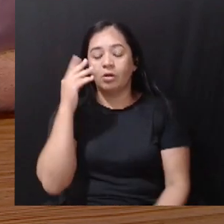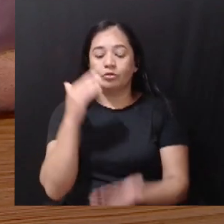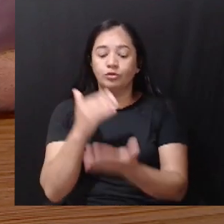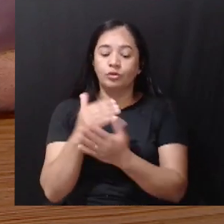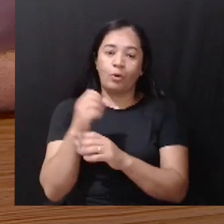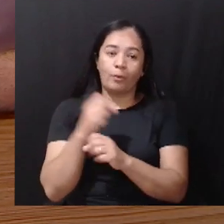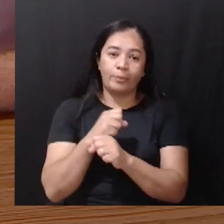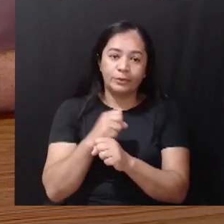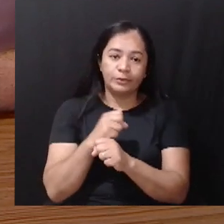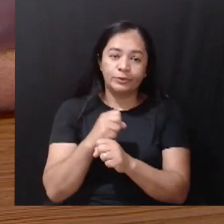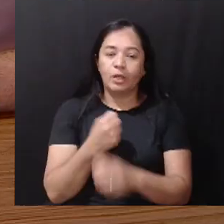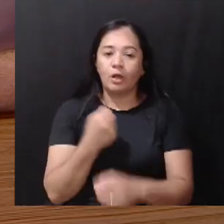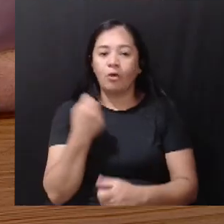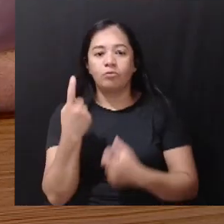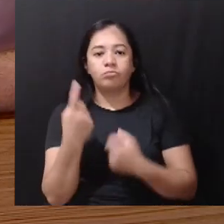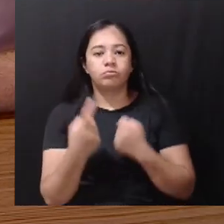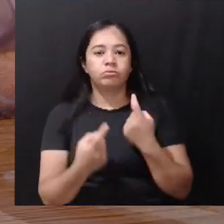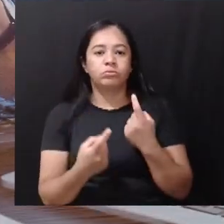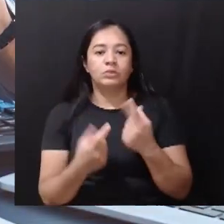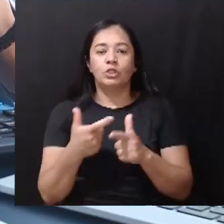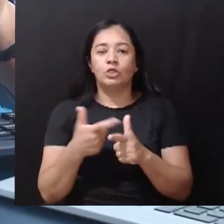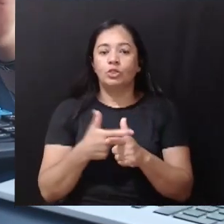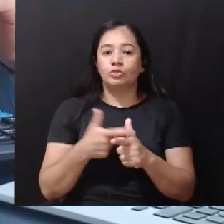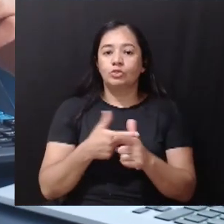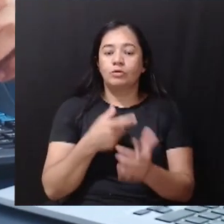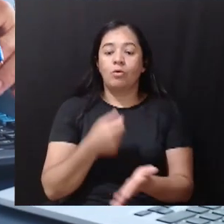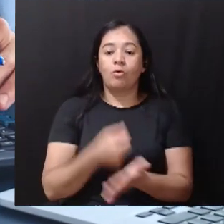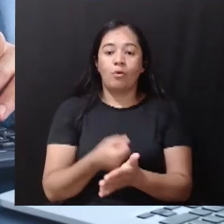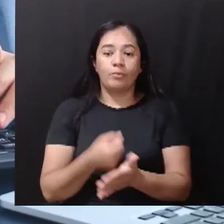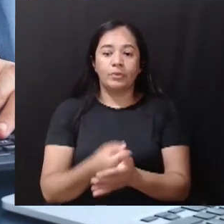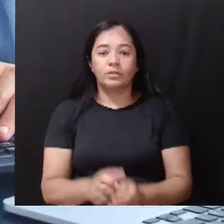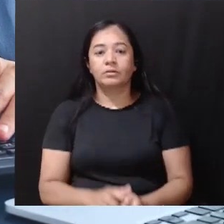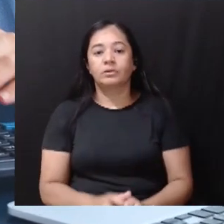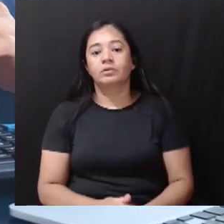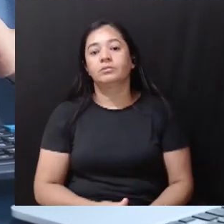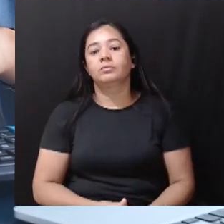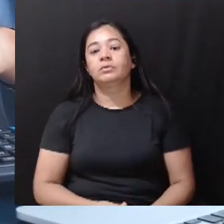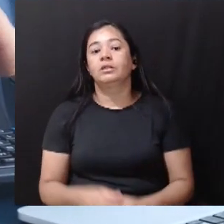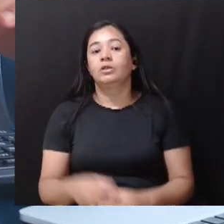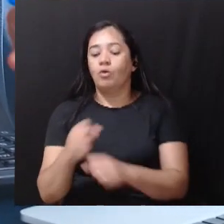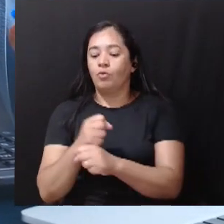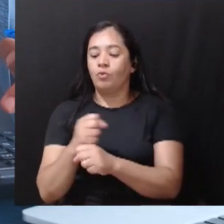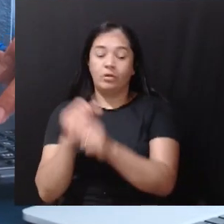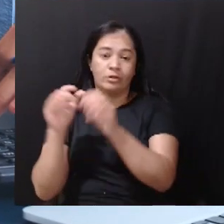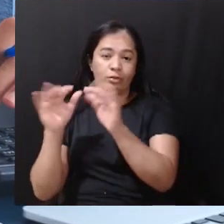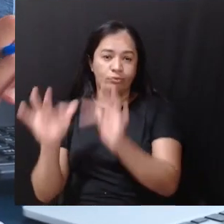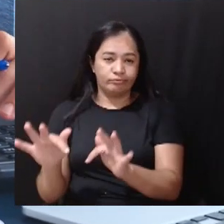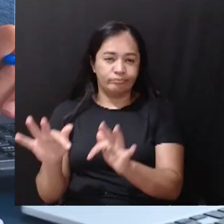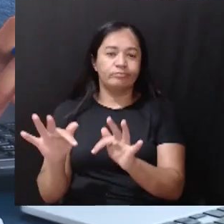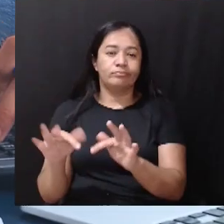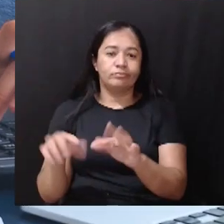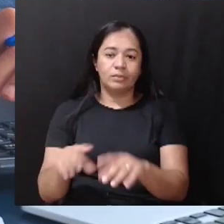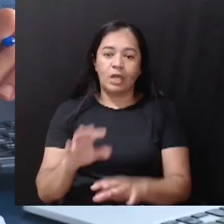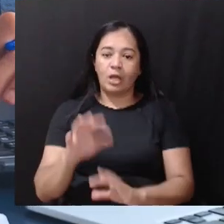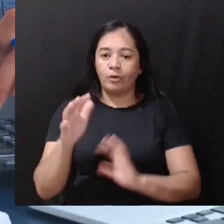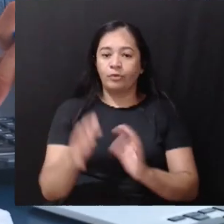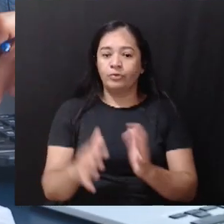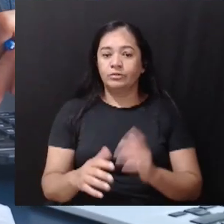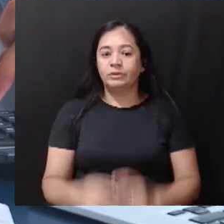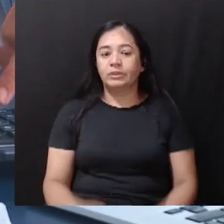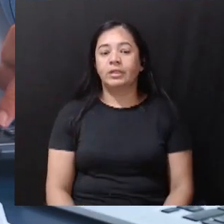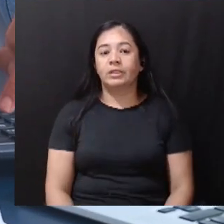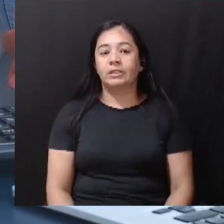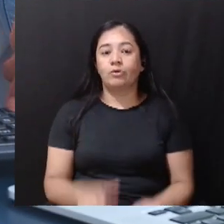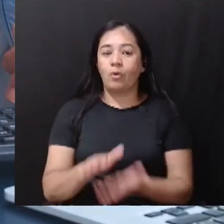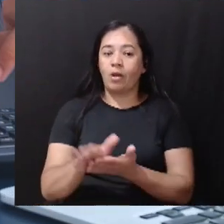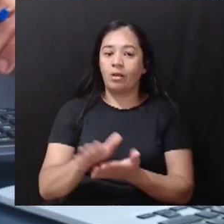tem algumas contas obrigatórias e até o final do ano ele normalmente tem uma saída de caixa maior,